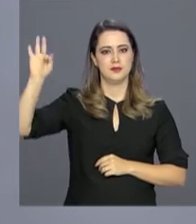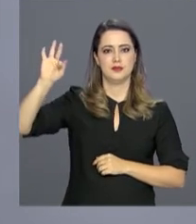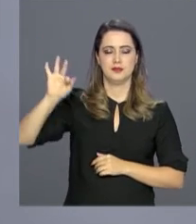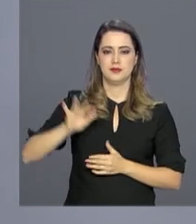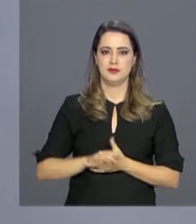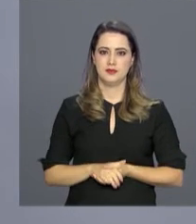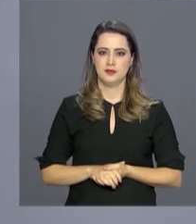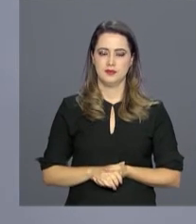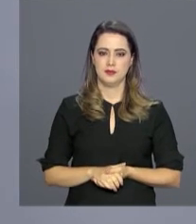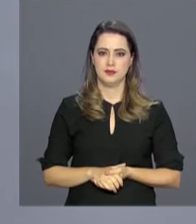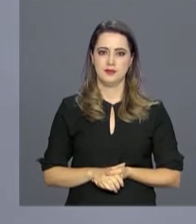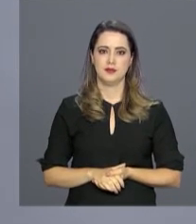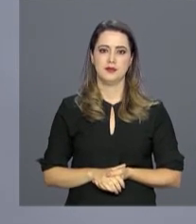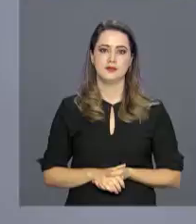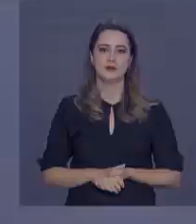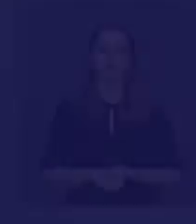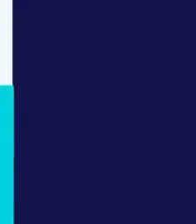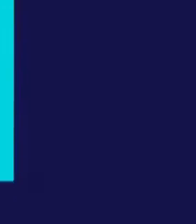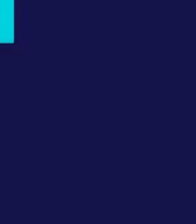do governo federal